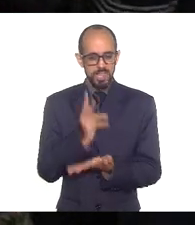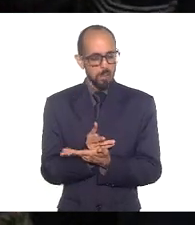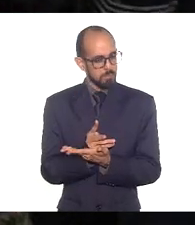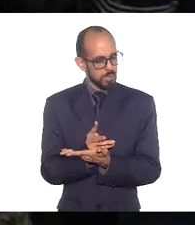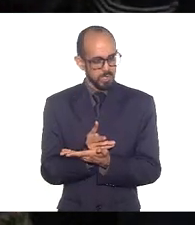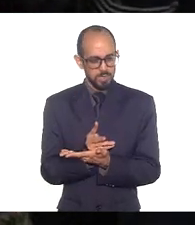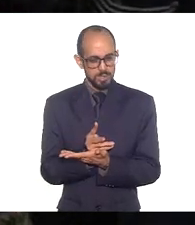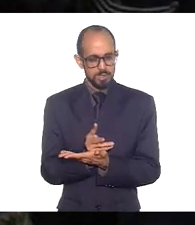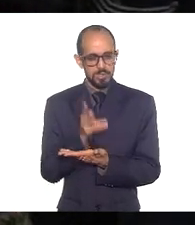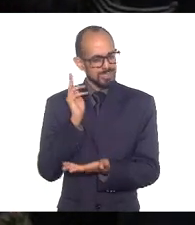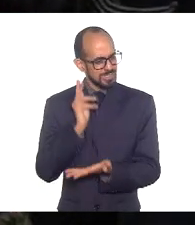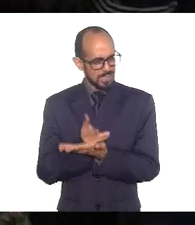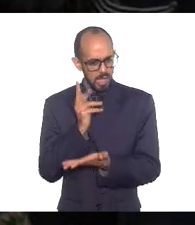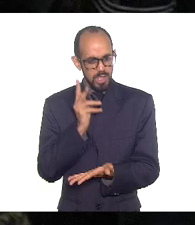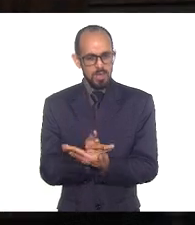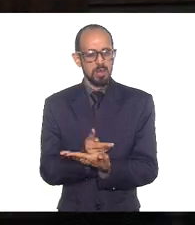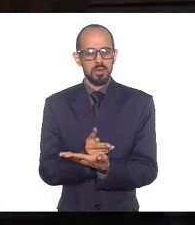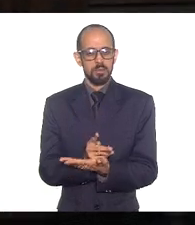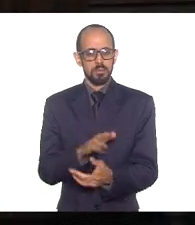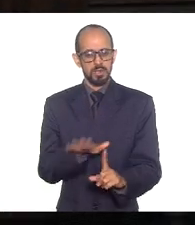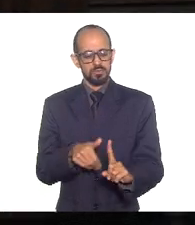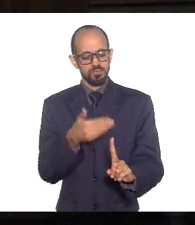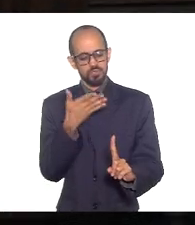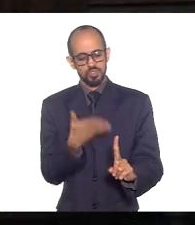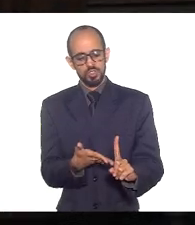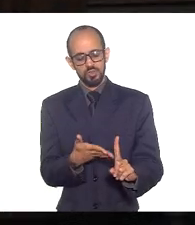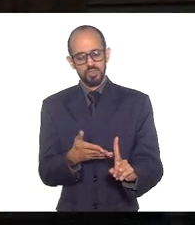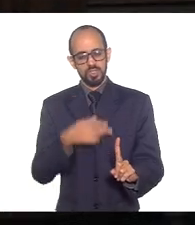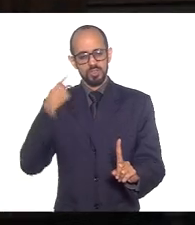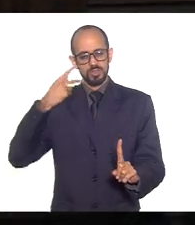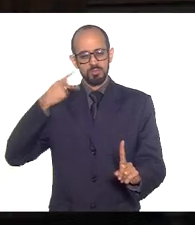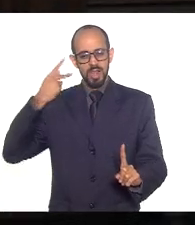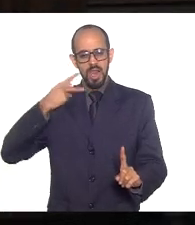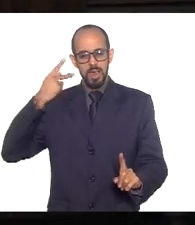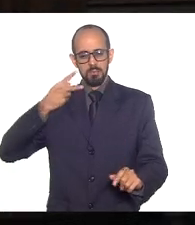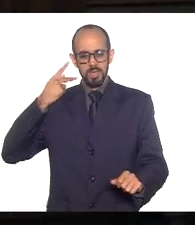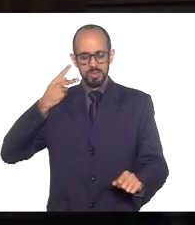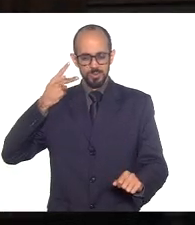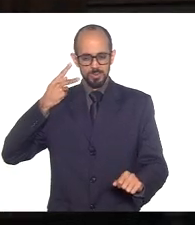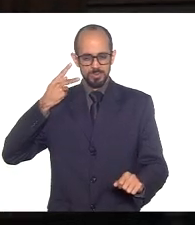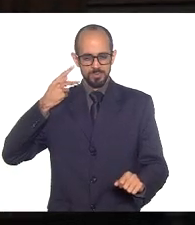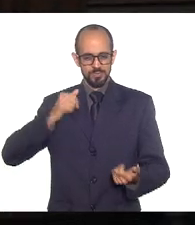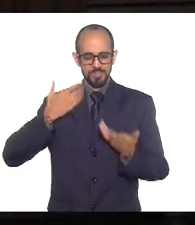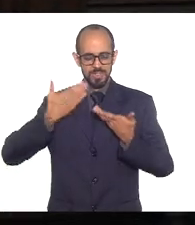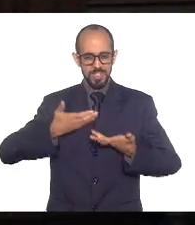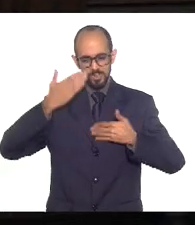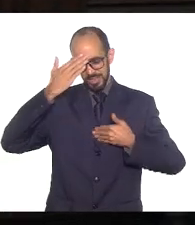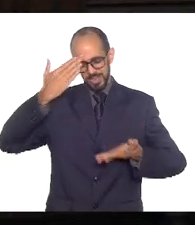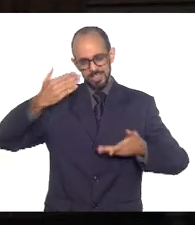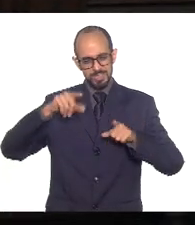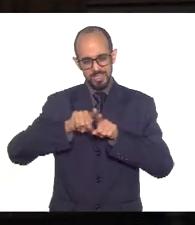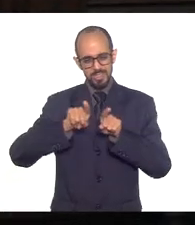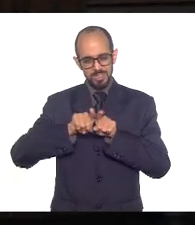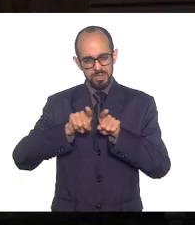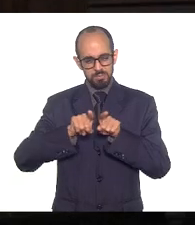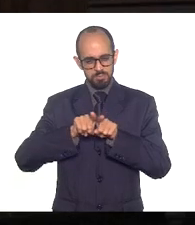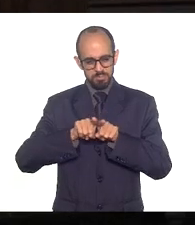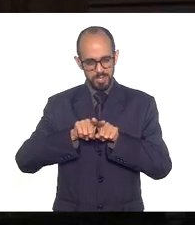sempre significa com esse Parlamento queria agradecer